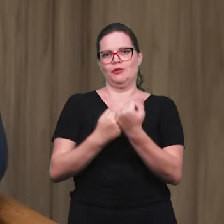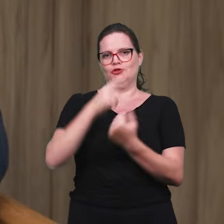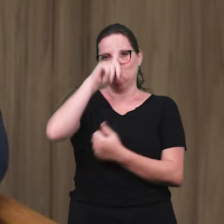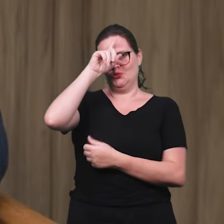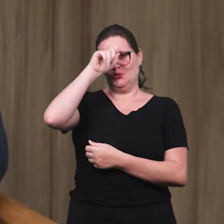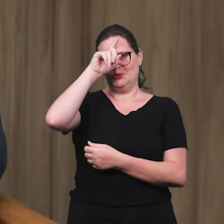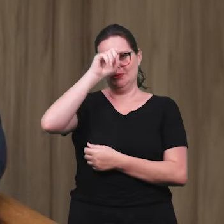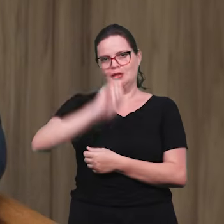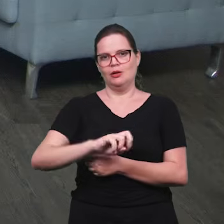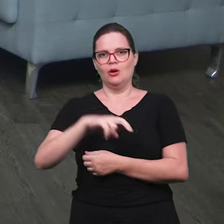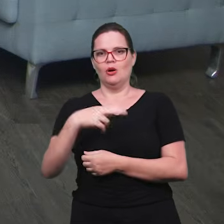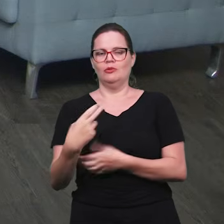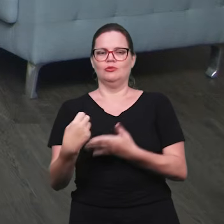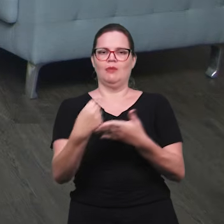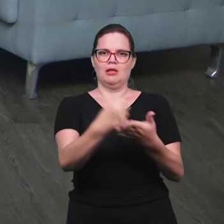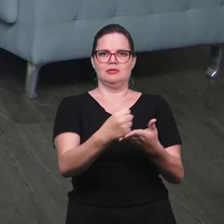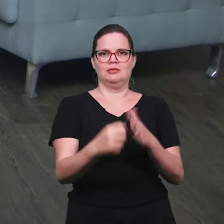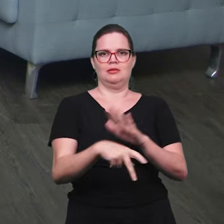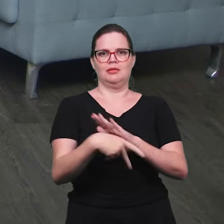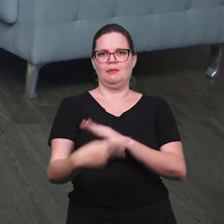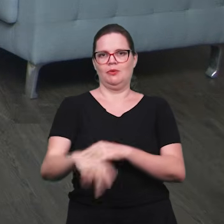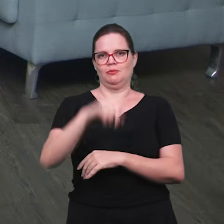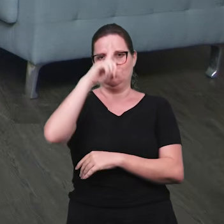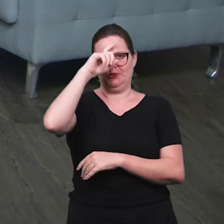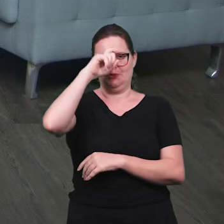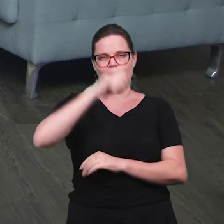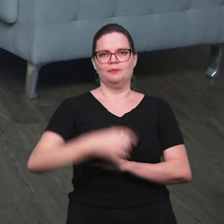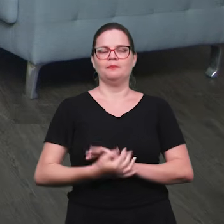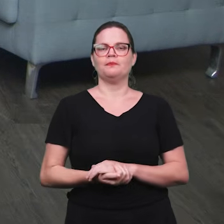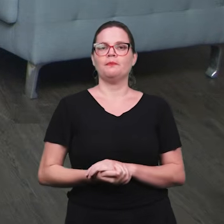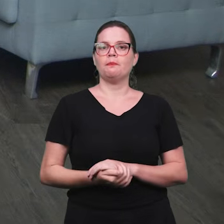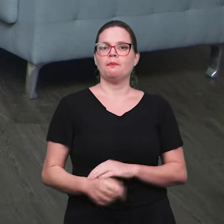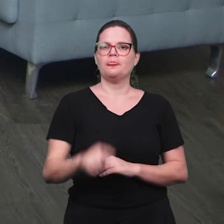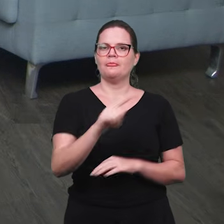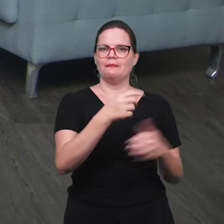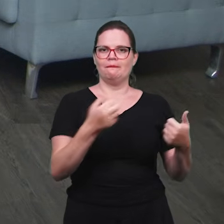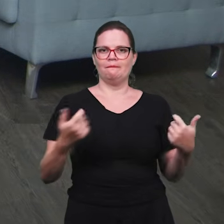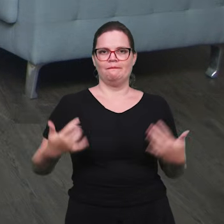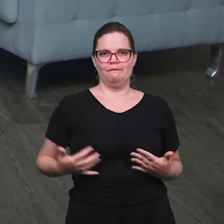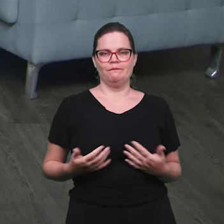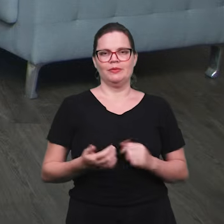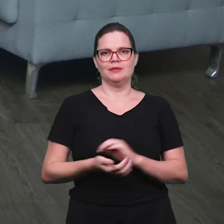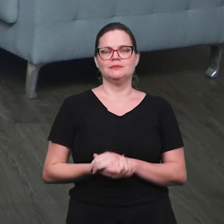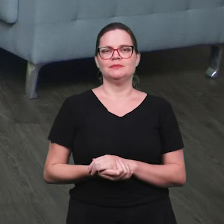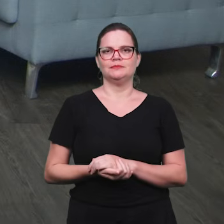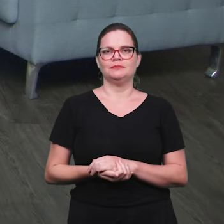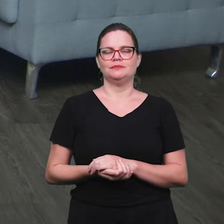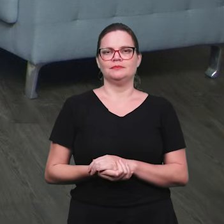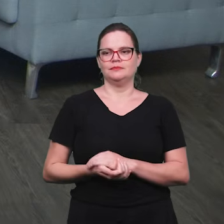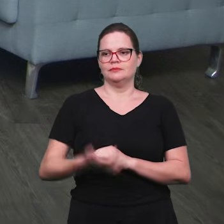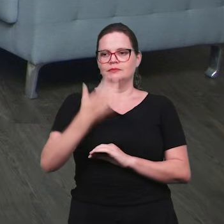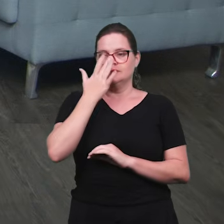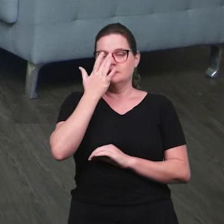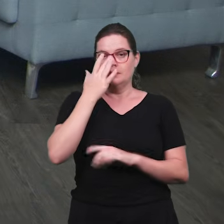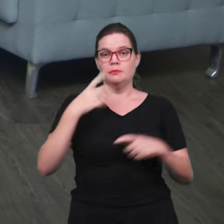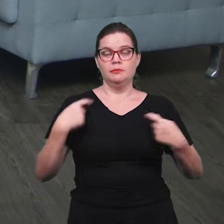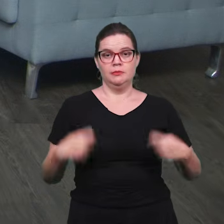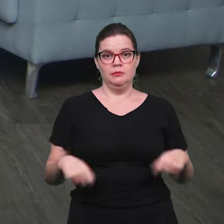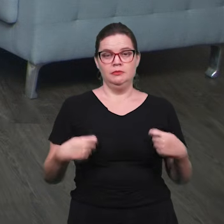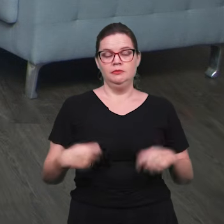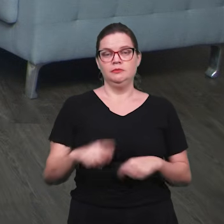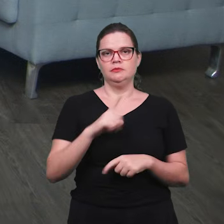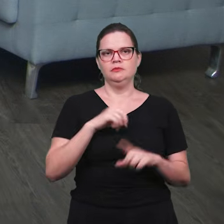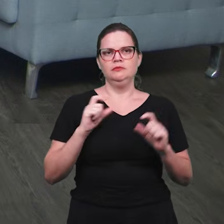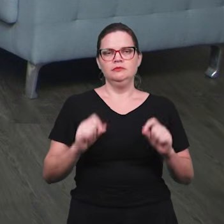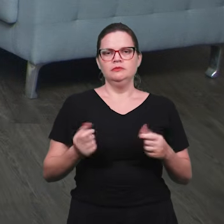assistência domiciliar. Muito bem. Então, o que você falou para a gente aqui, Daniel, de suma importância aqui, é que tem que